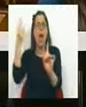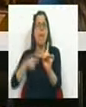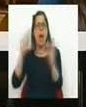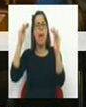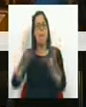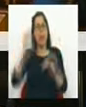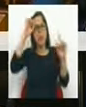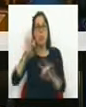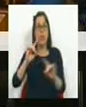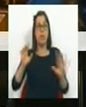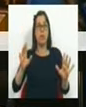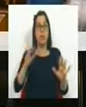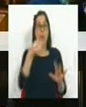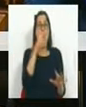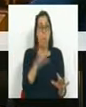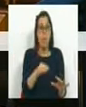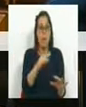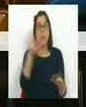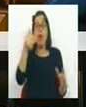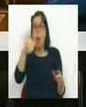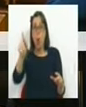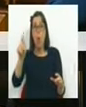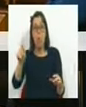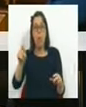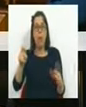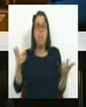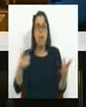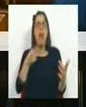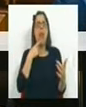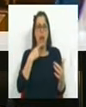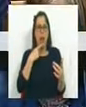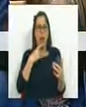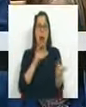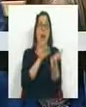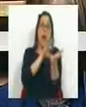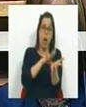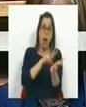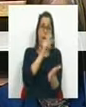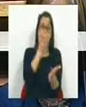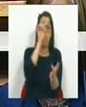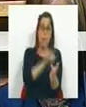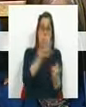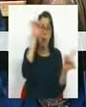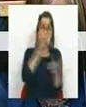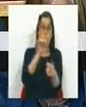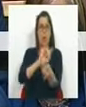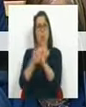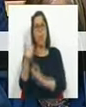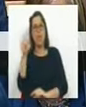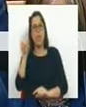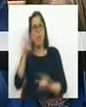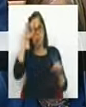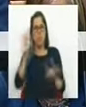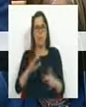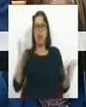menos professores. O Partido Comunista e o Bloco de Esquerda tanto dizem que foram despedidos 30 mil professores como 20 mil